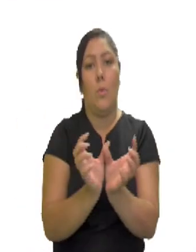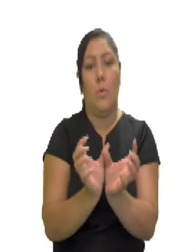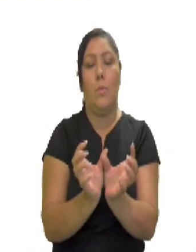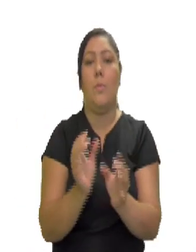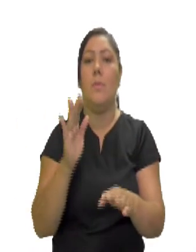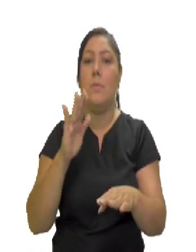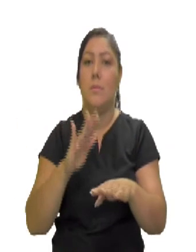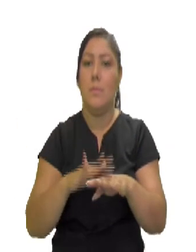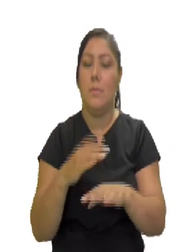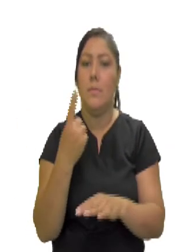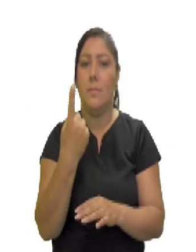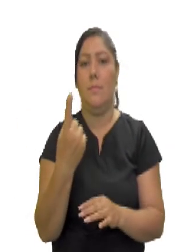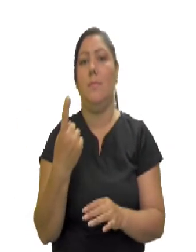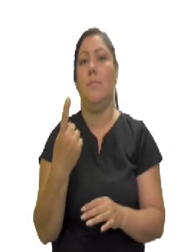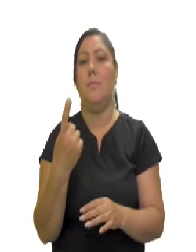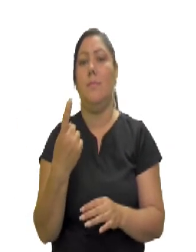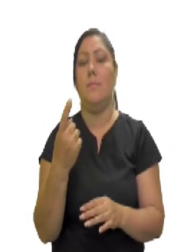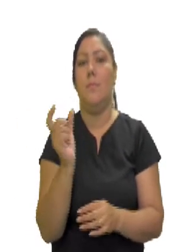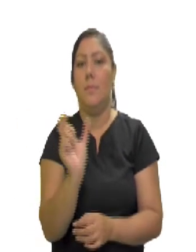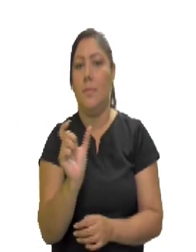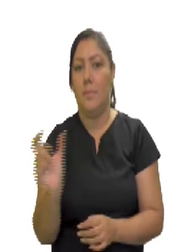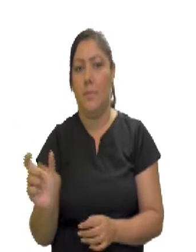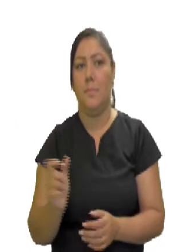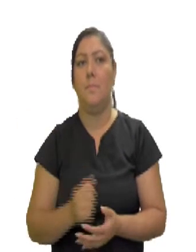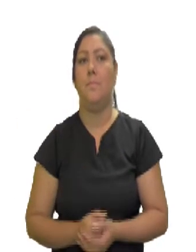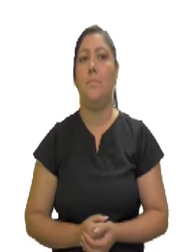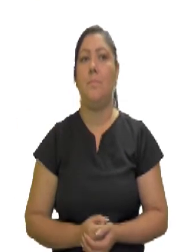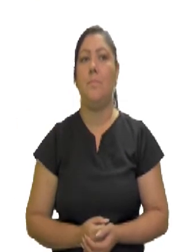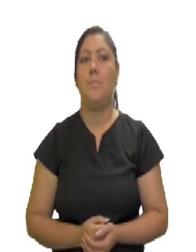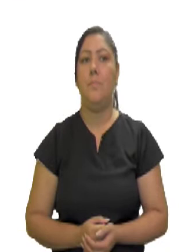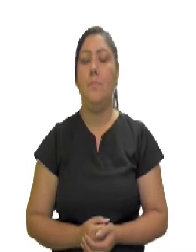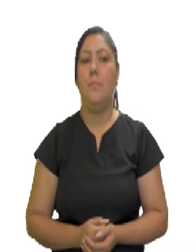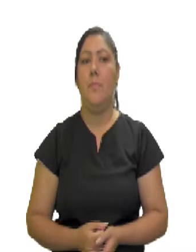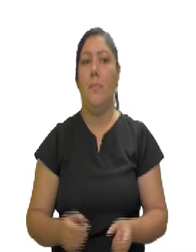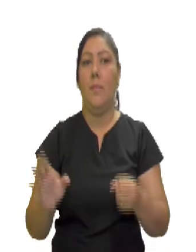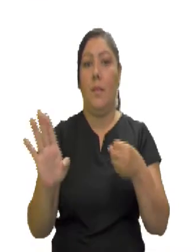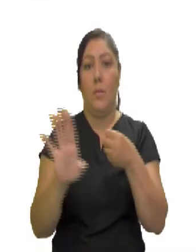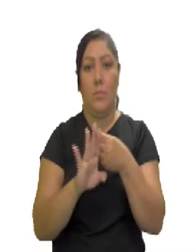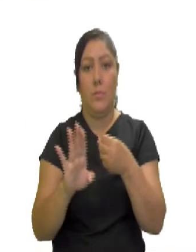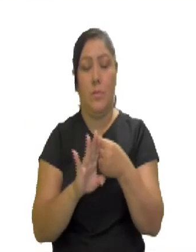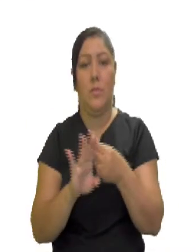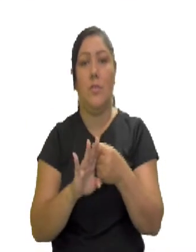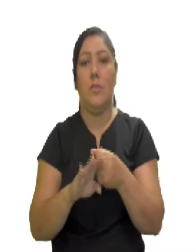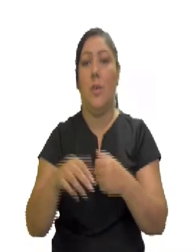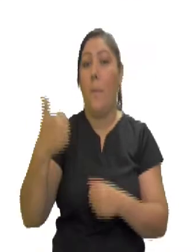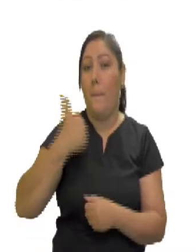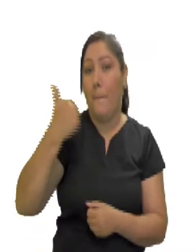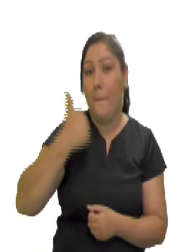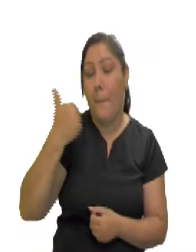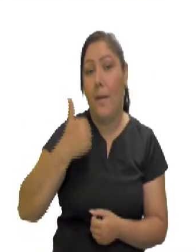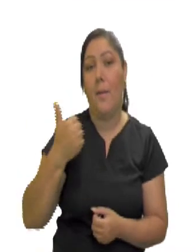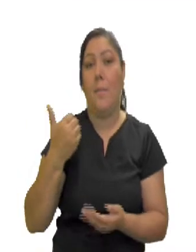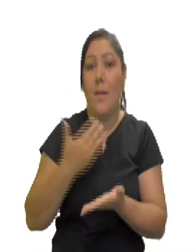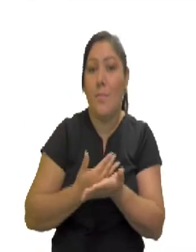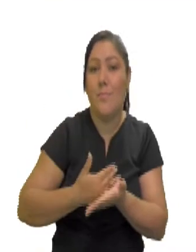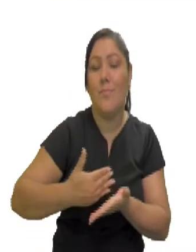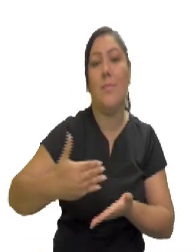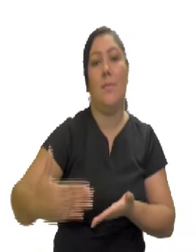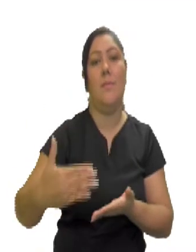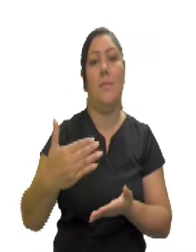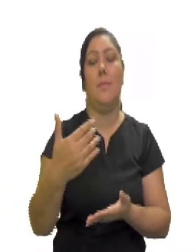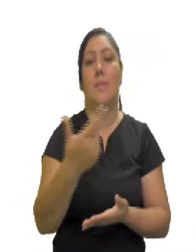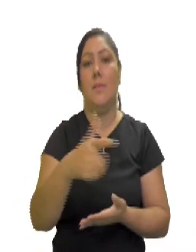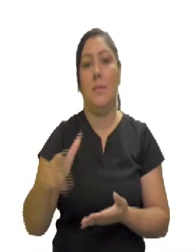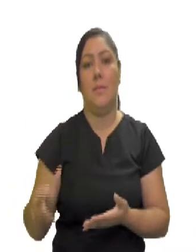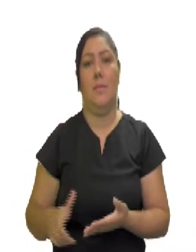termo. Vimos também substantivo primitivo, que é aquele que é a base de formação de outras